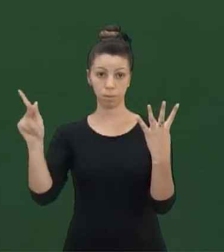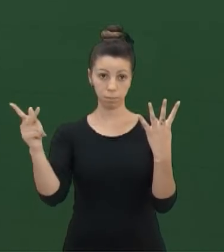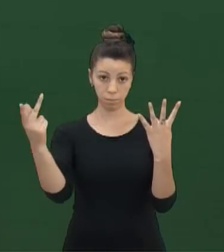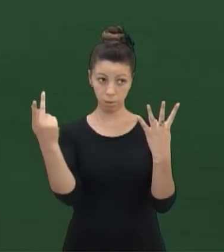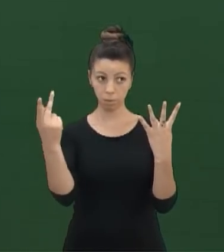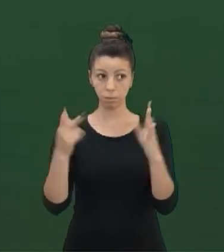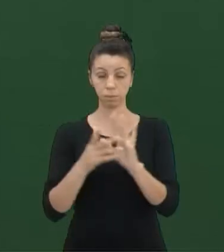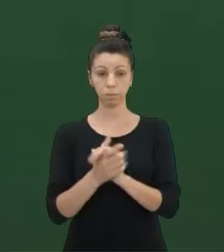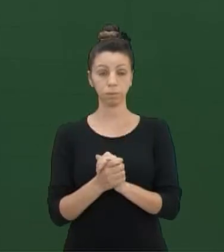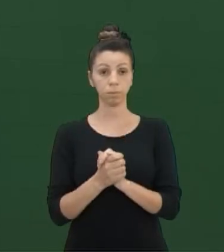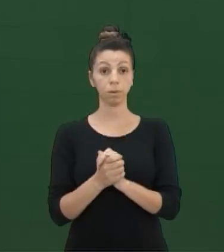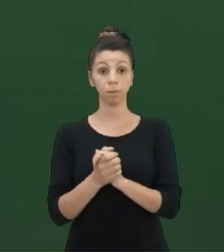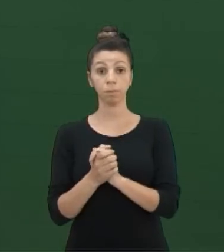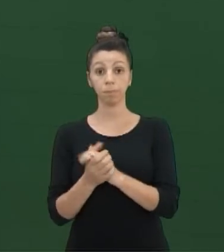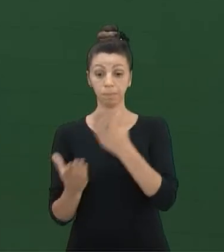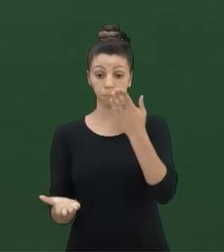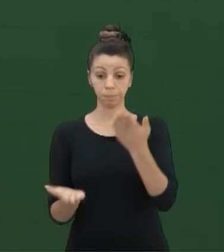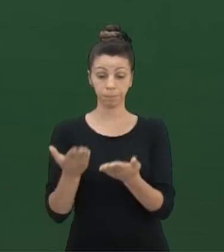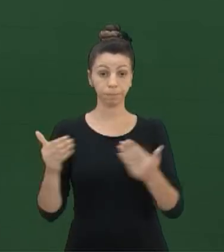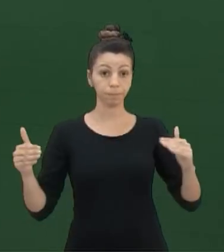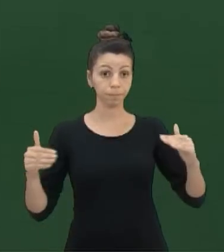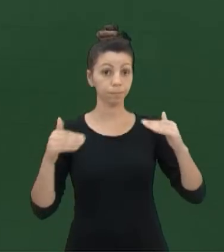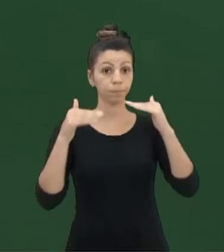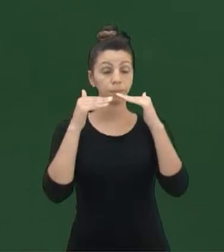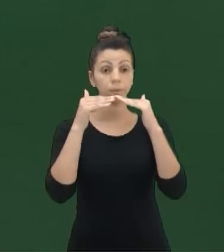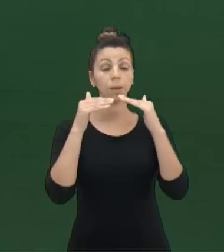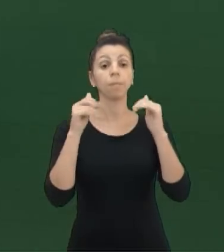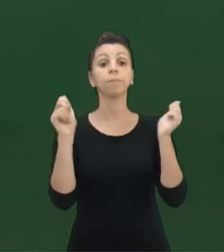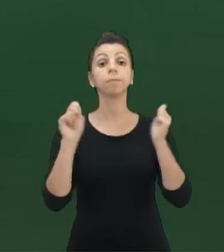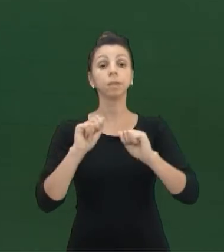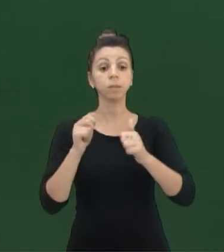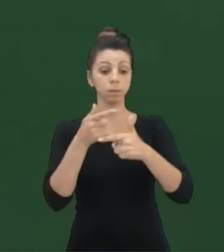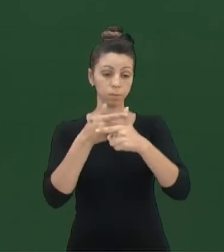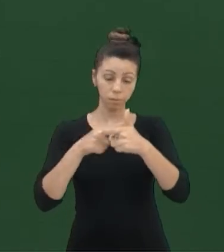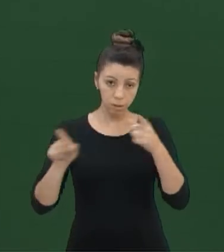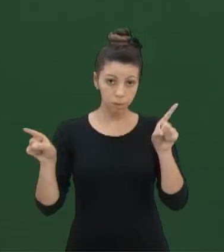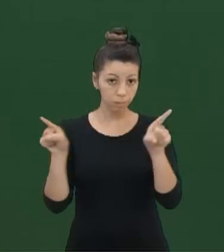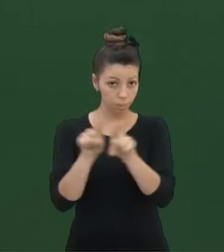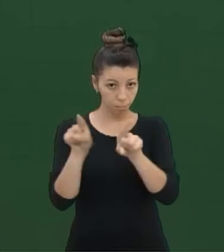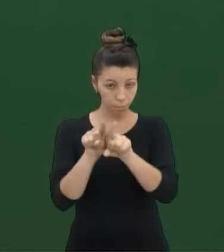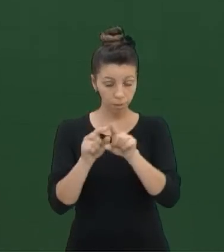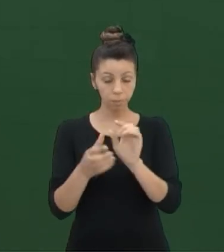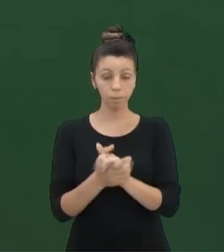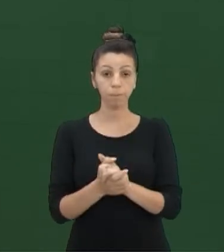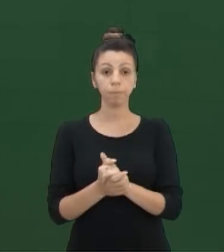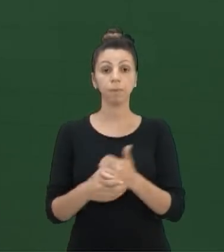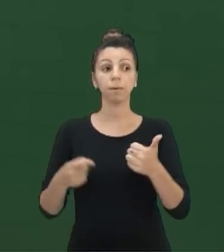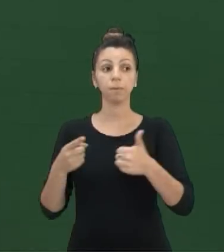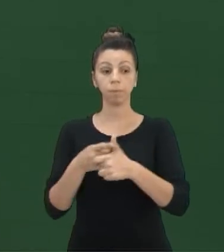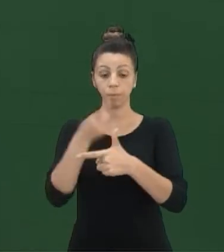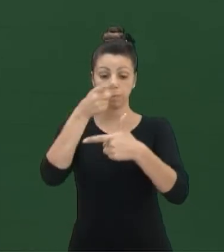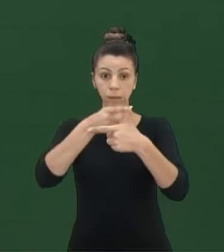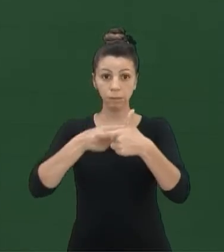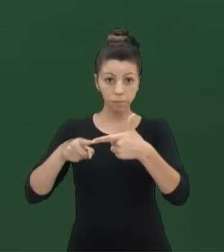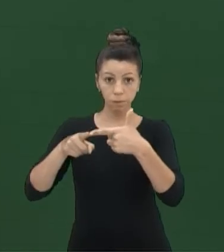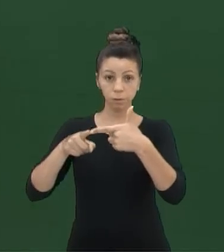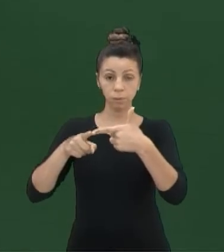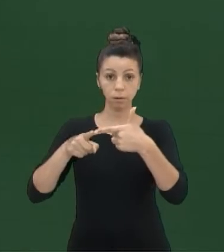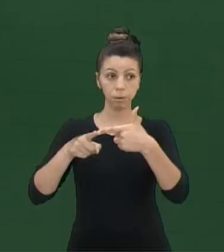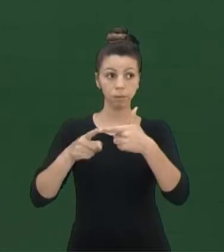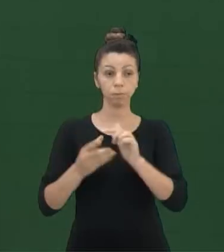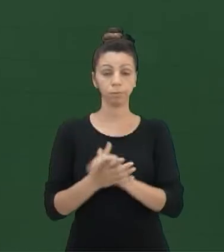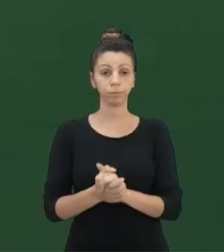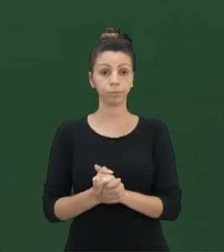que a gente fala de proporção, vamos trabalhar uma divisão também. Então a gente vai ter que dividir este senhor. Por